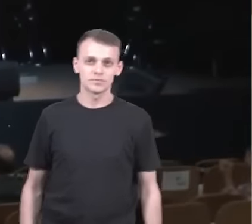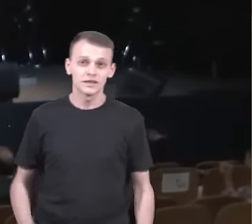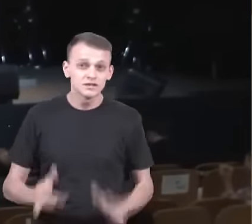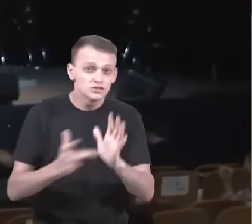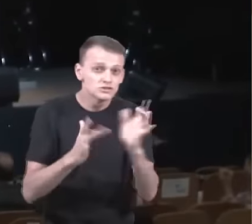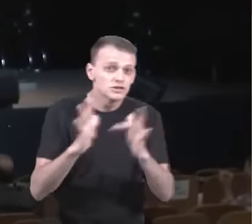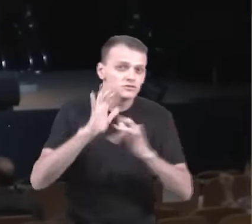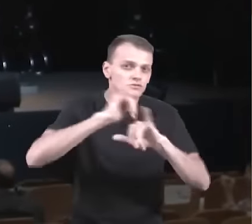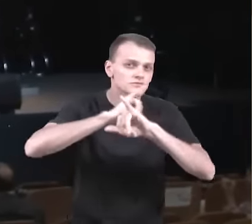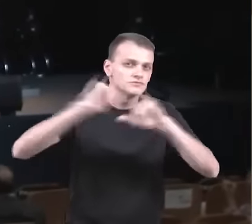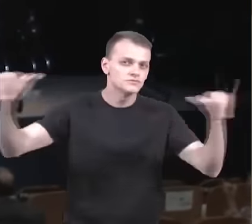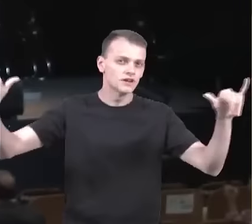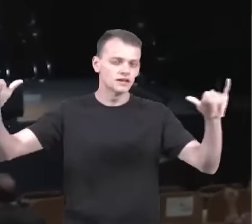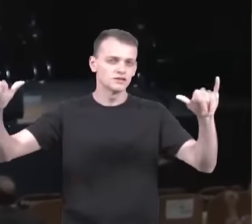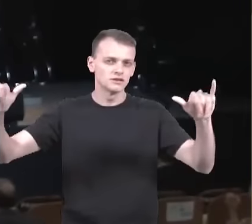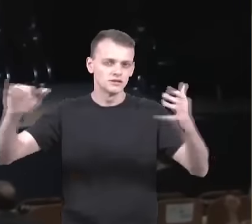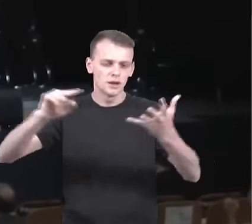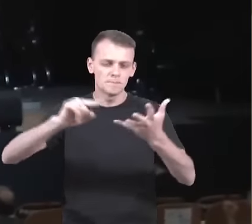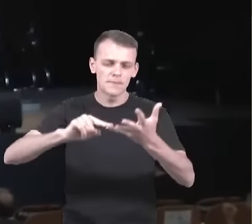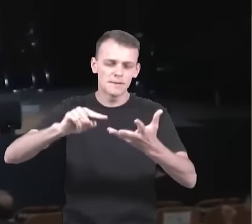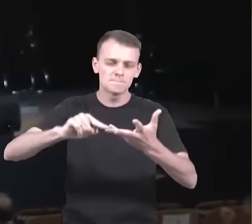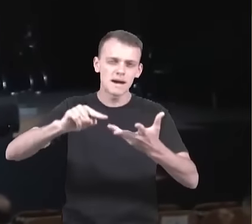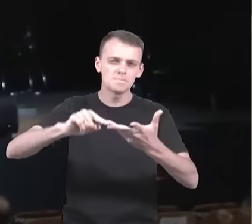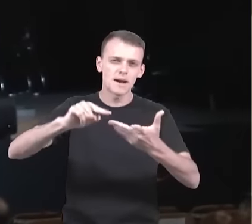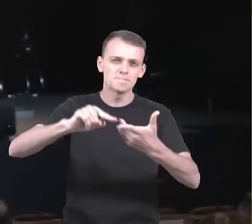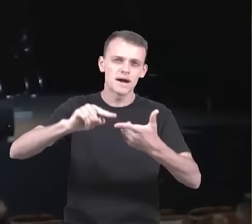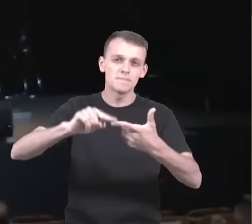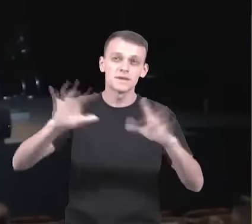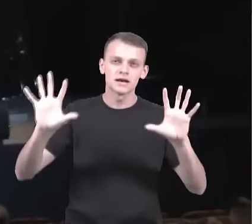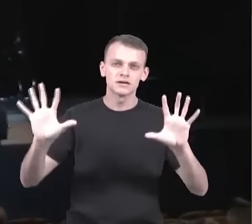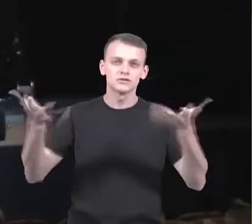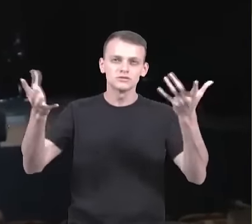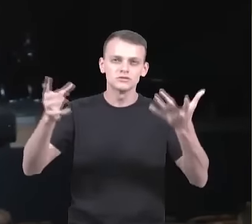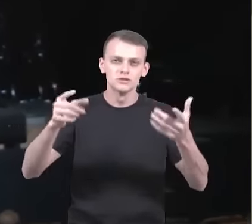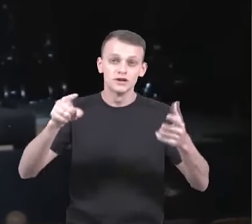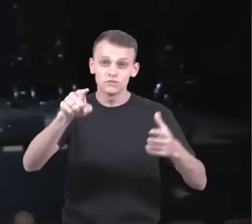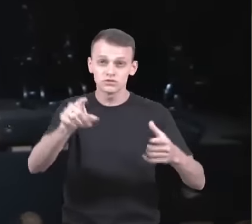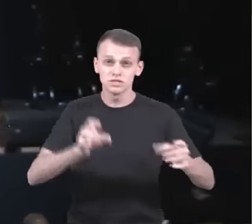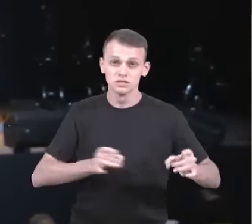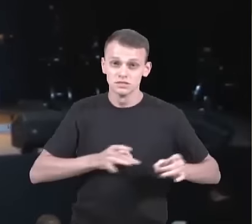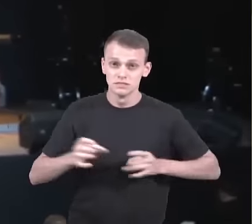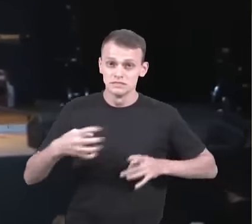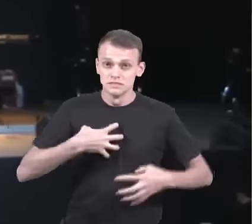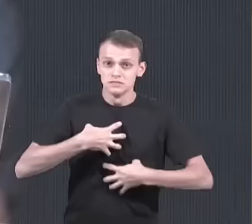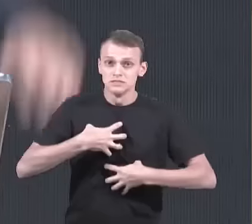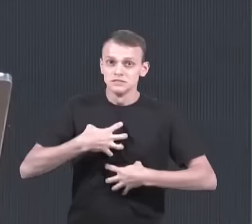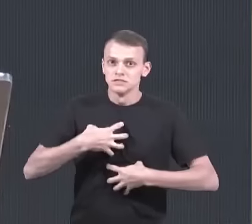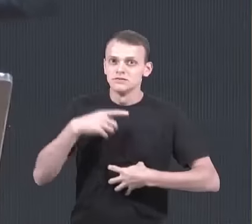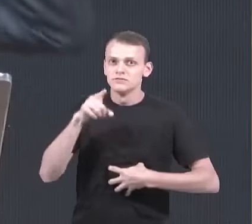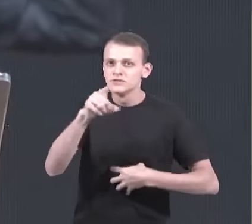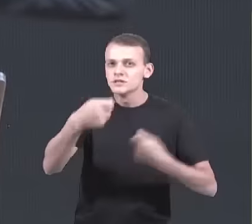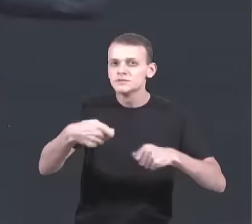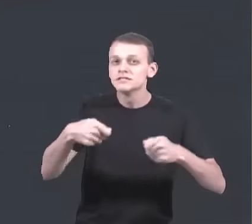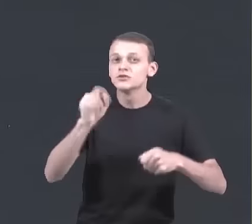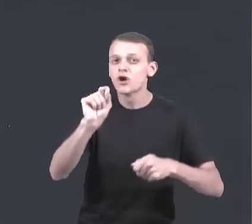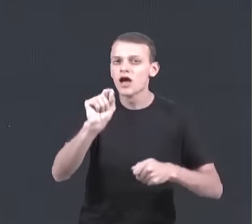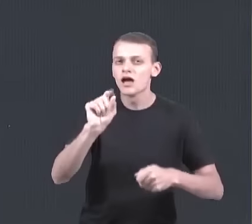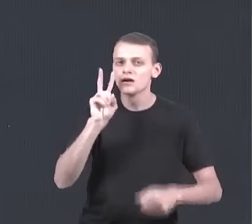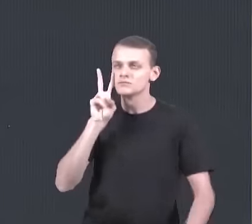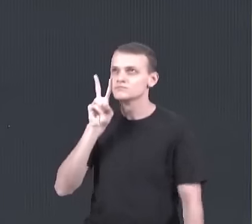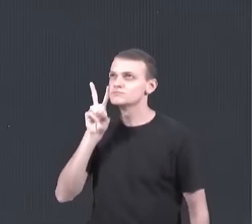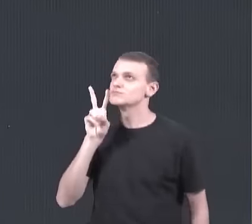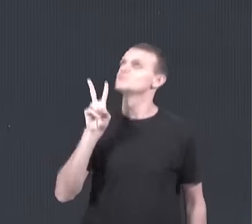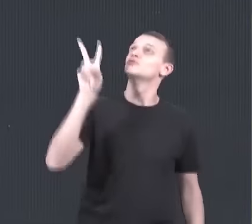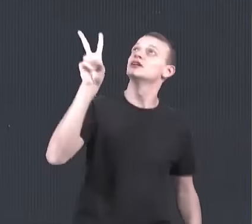Jesus disse: quando todas essas coisas acontecerem, olhai para cima, levantai as vossas cabeças, porque o reino de Deus